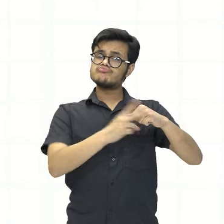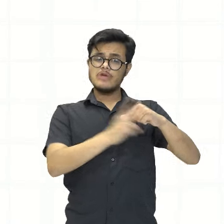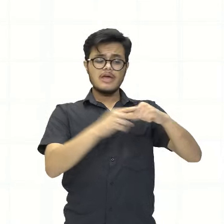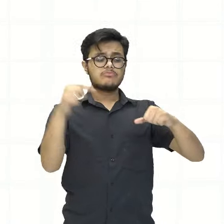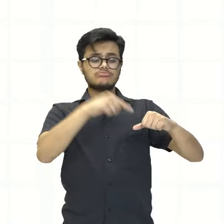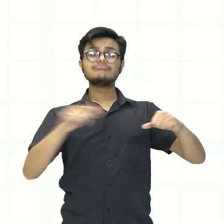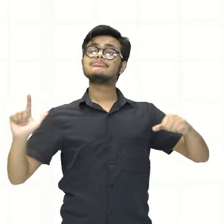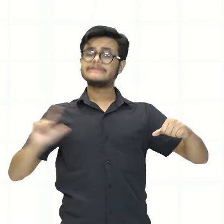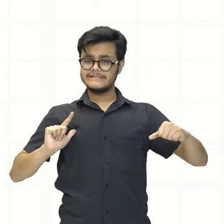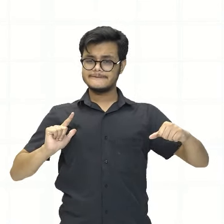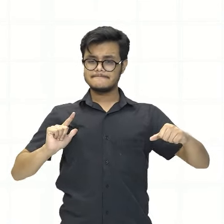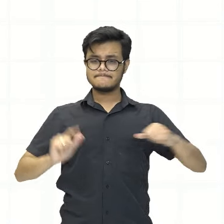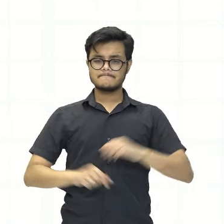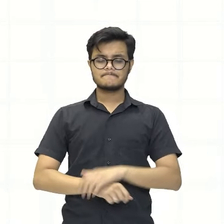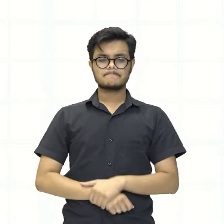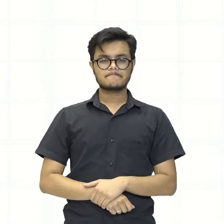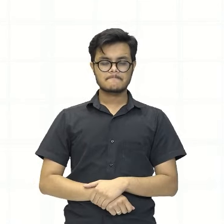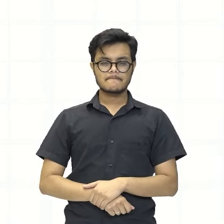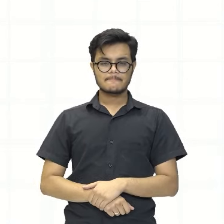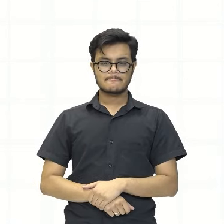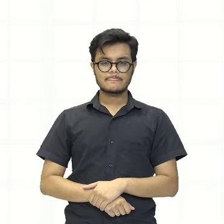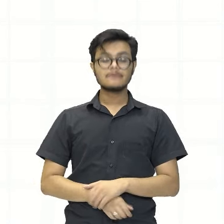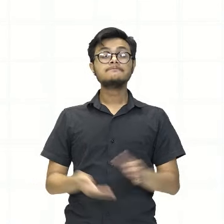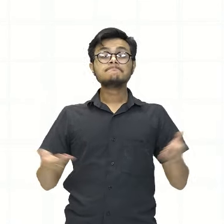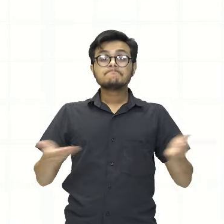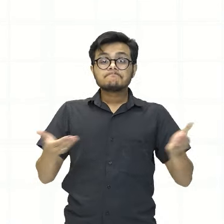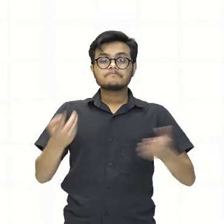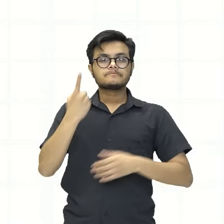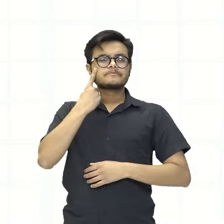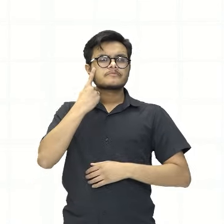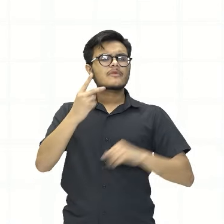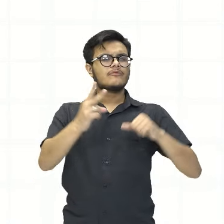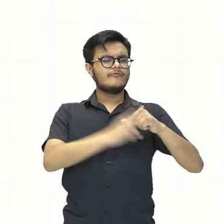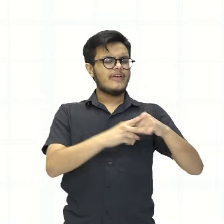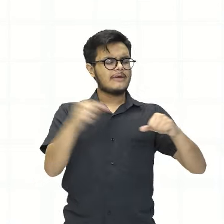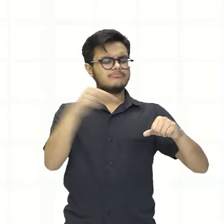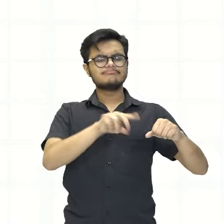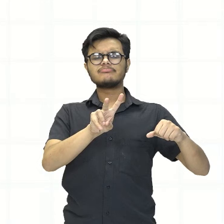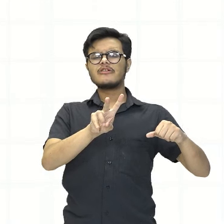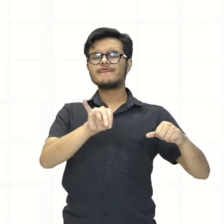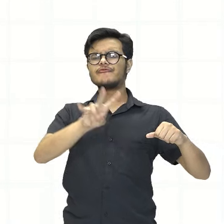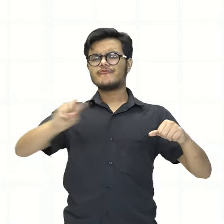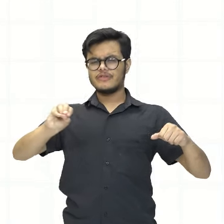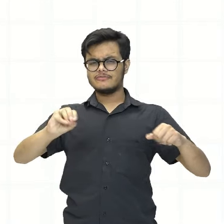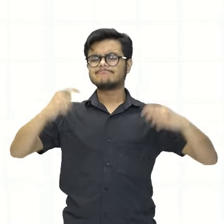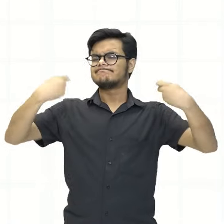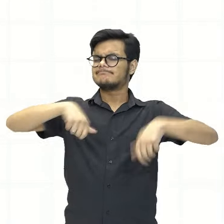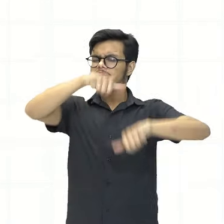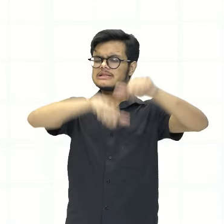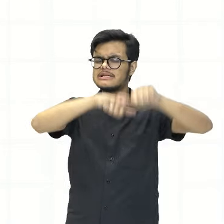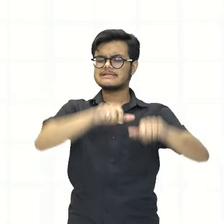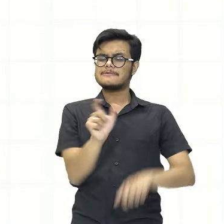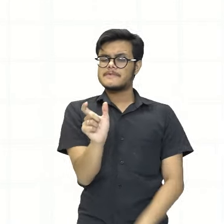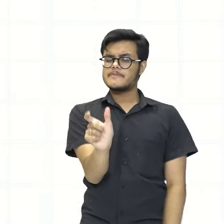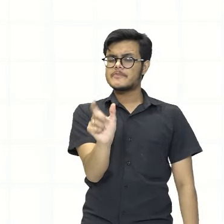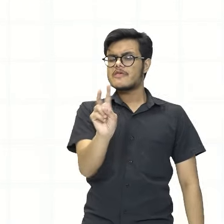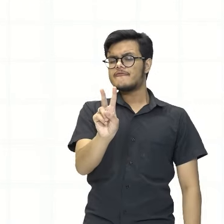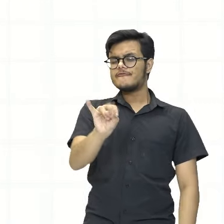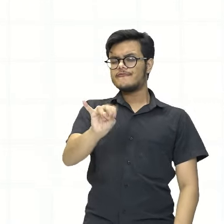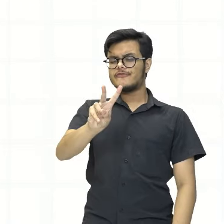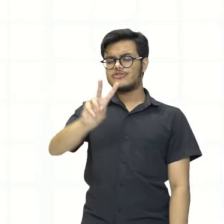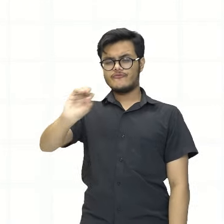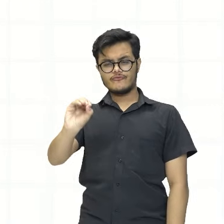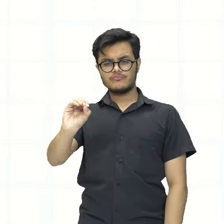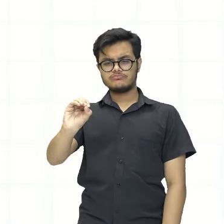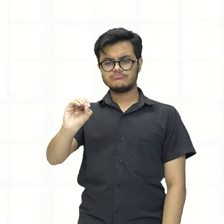né Agora eu vou olhar para este verbo e vou fazer algumas análises sobre ele tudo bem